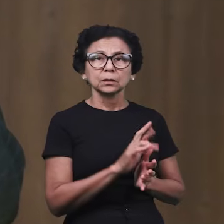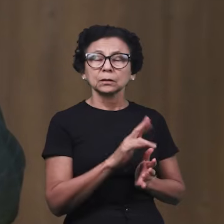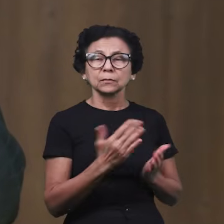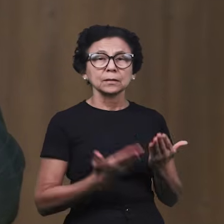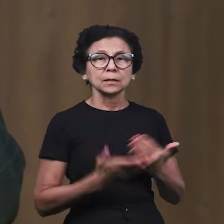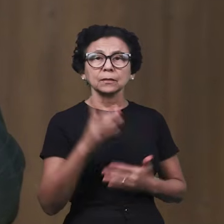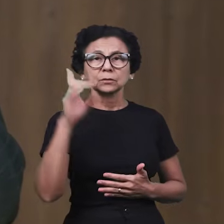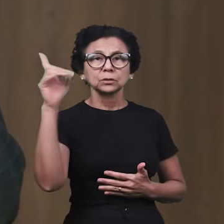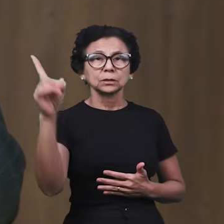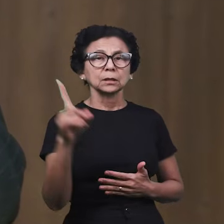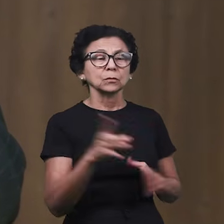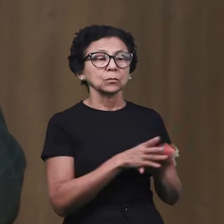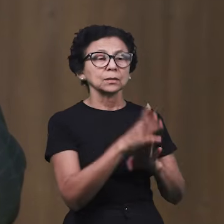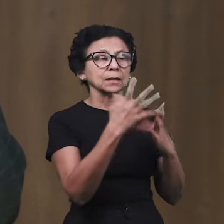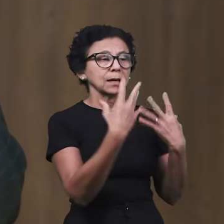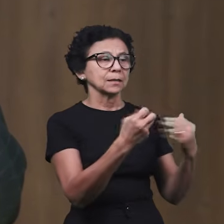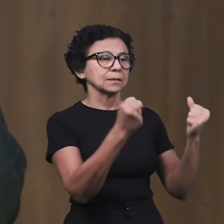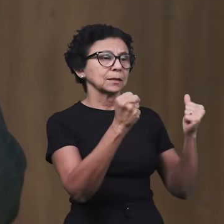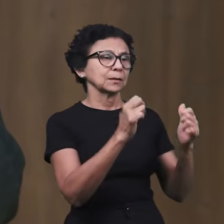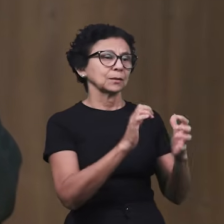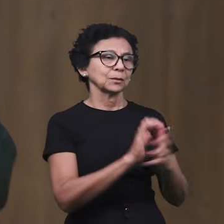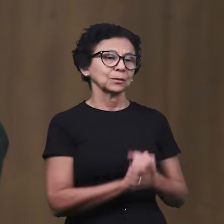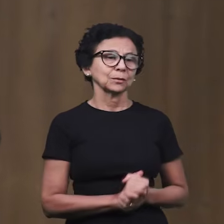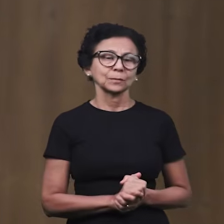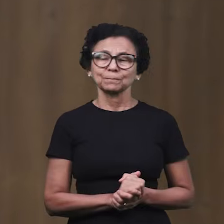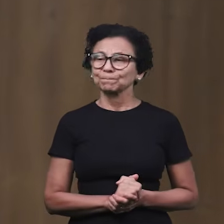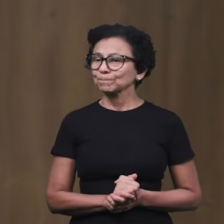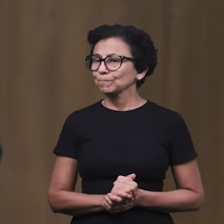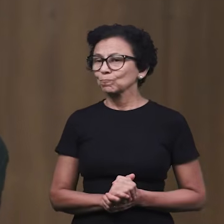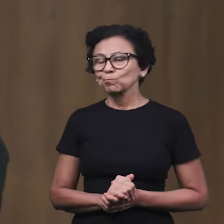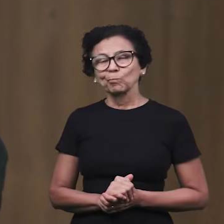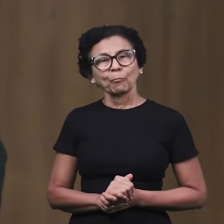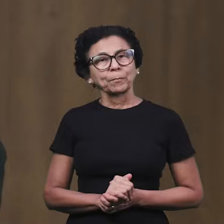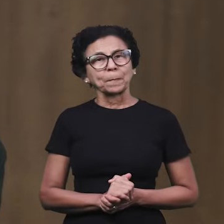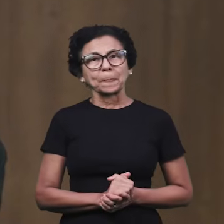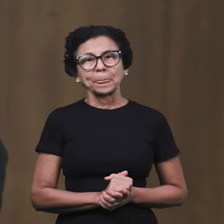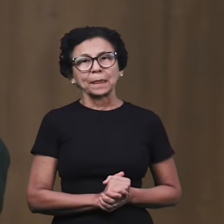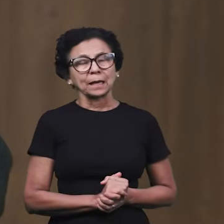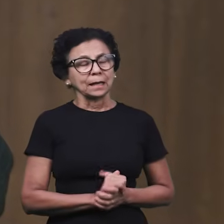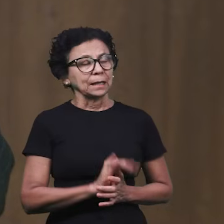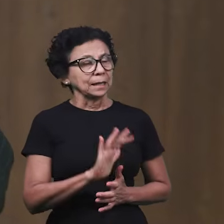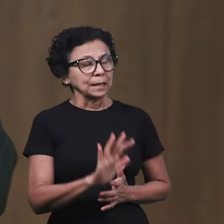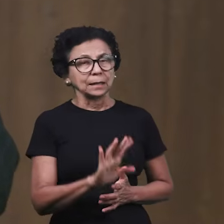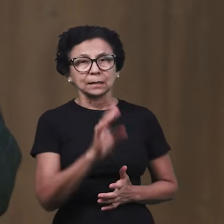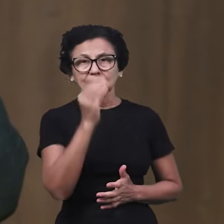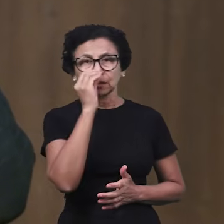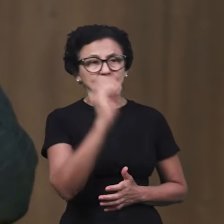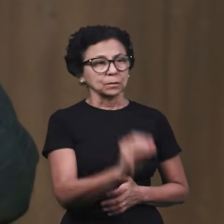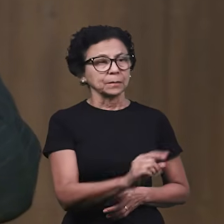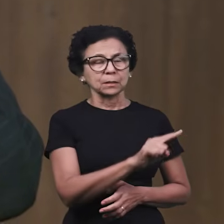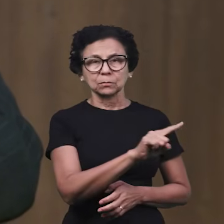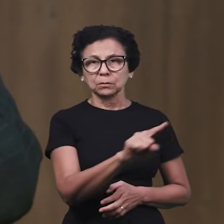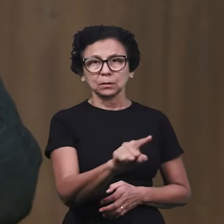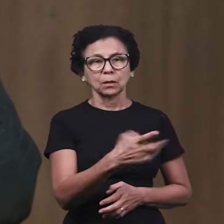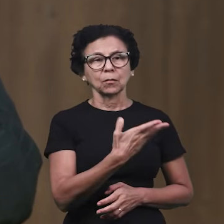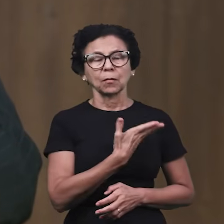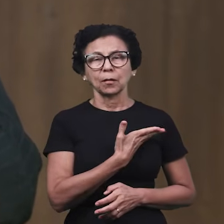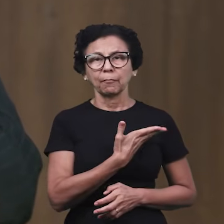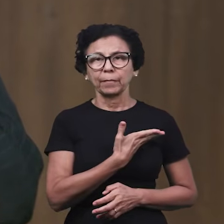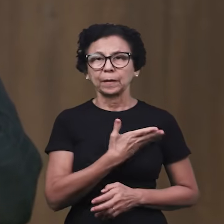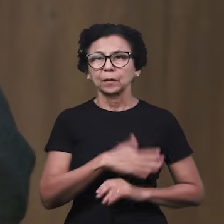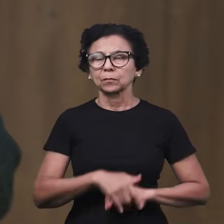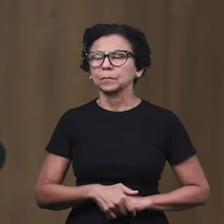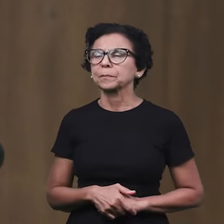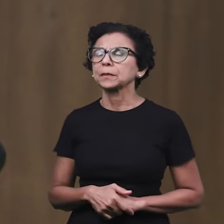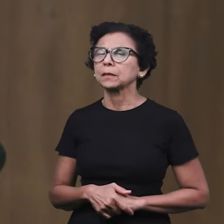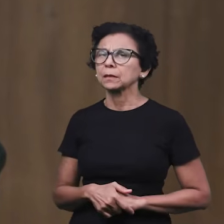soube discernir, que ele não soube aplicar, ele não soube dizer, olha, isso não é para mim, eu preciso ouvir a opinião